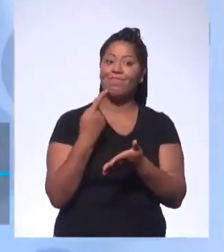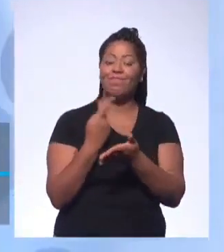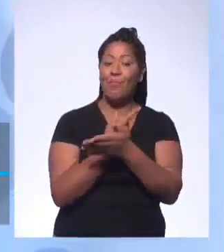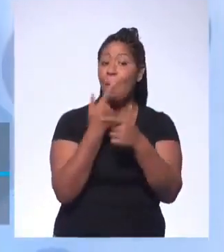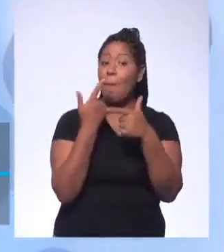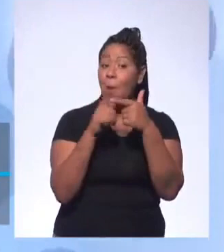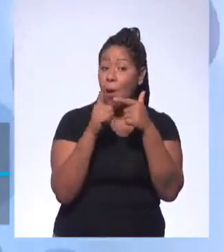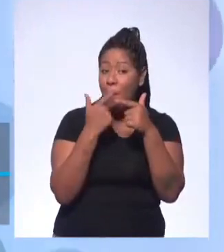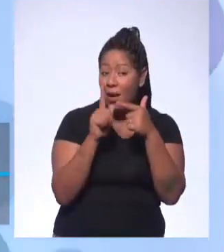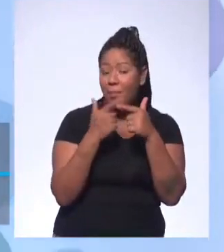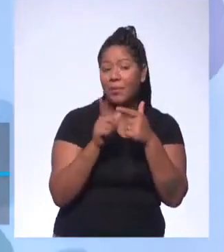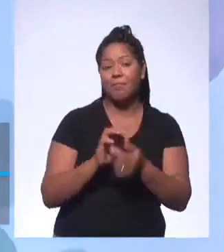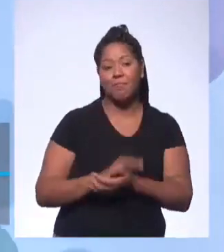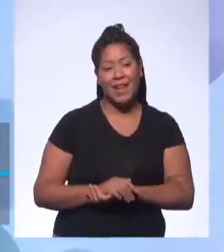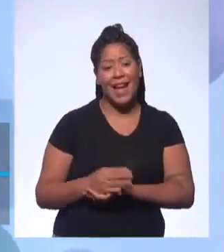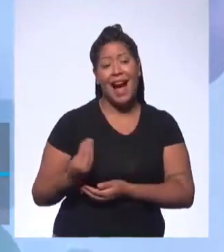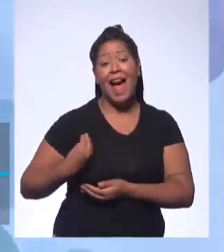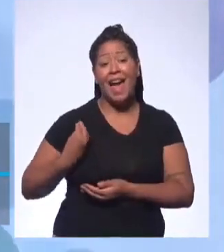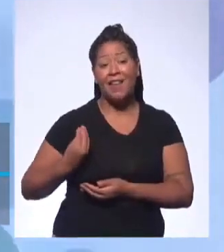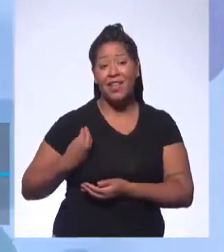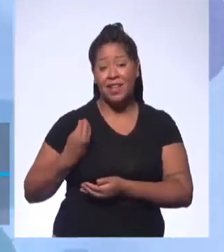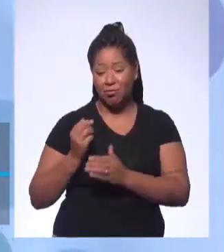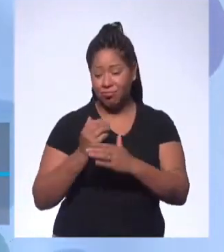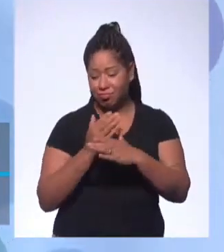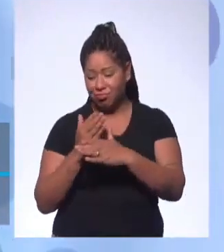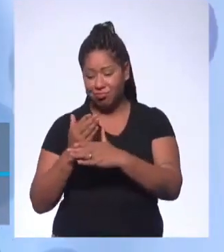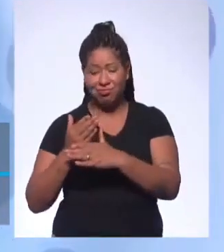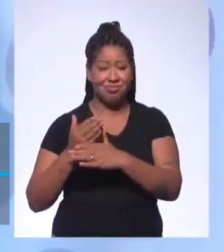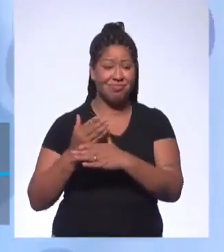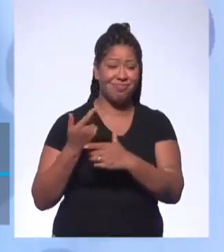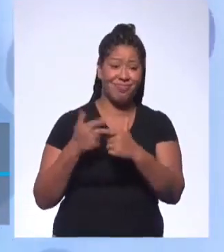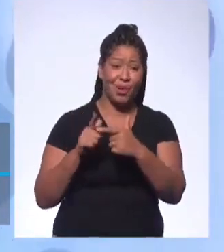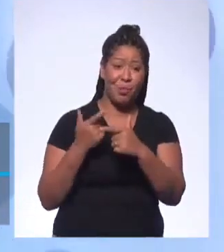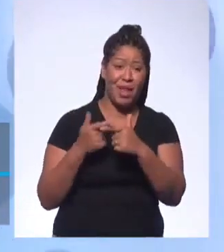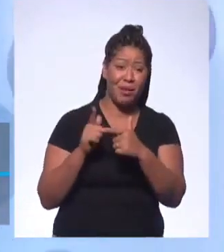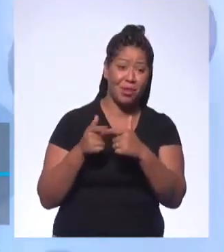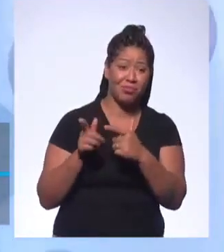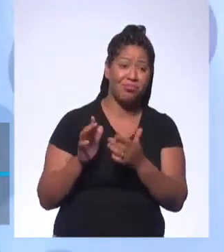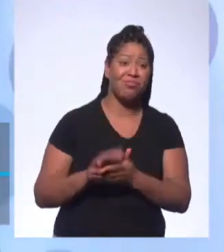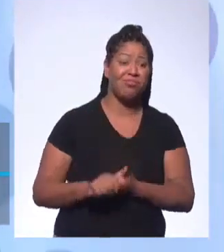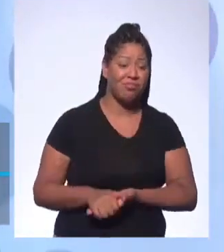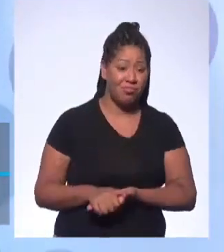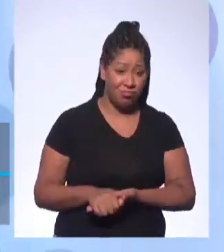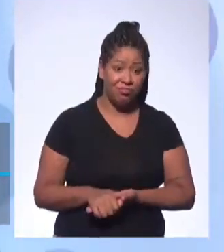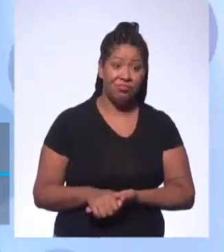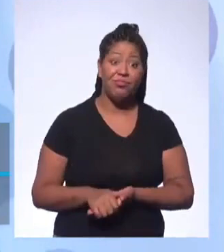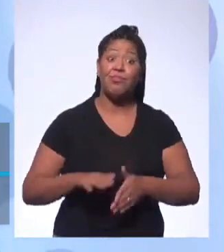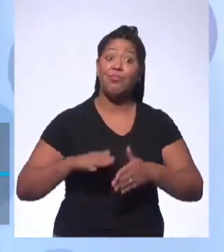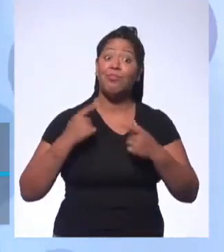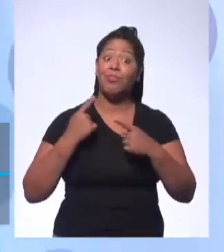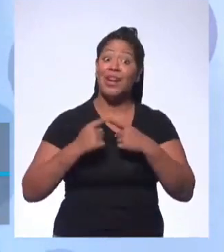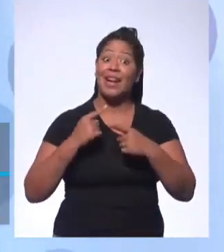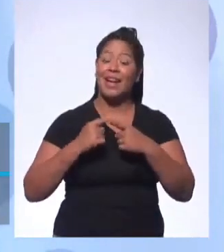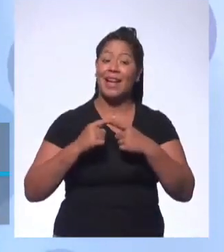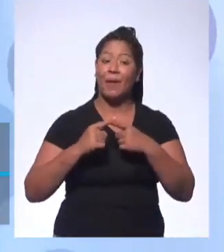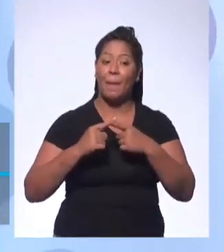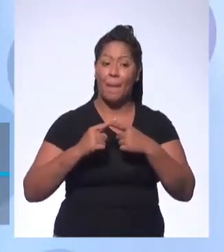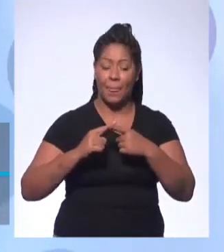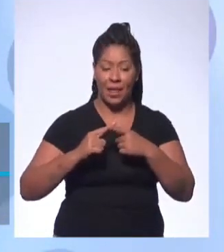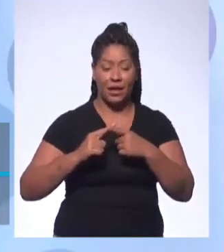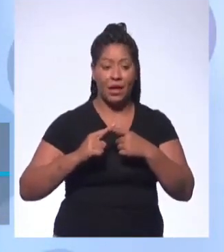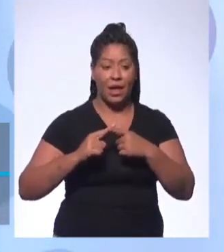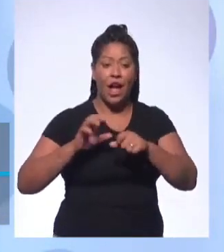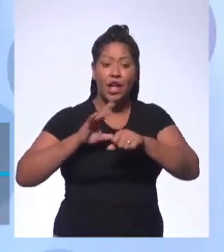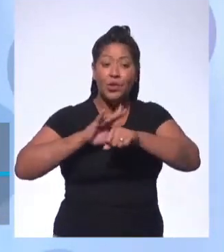acontece, aí a vida dá aqueles desvios, né? Então imagina sem planejar, né? E a questão da doença não tem como. Então,